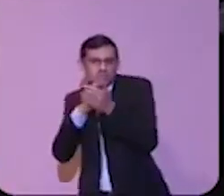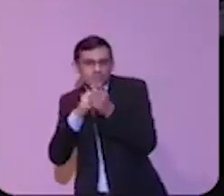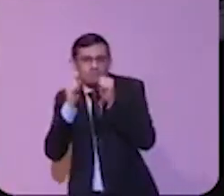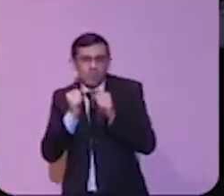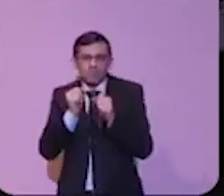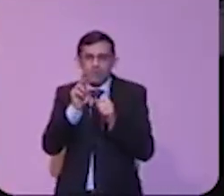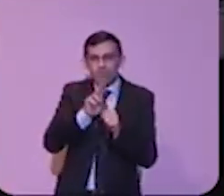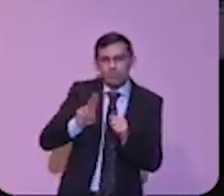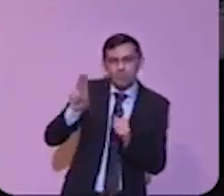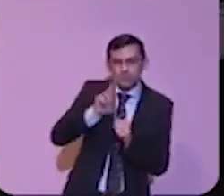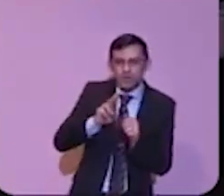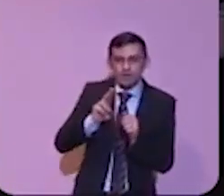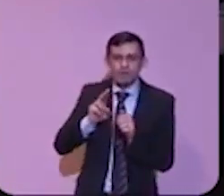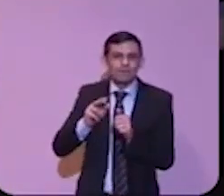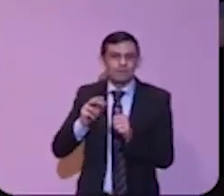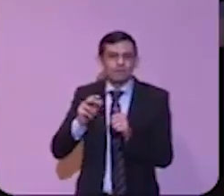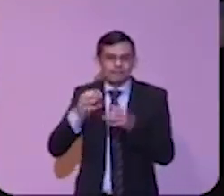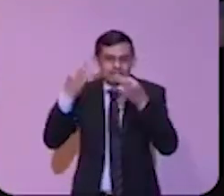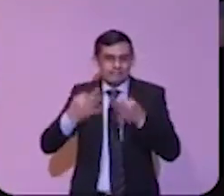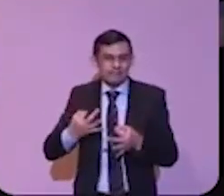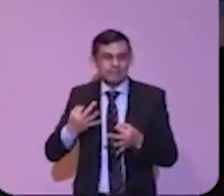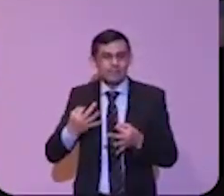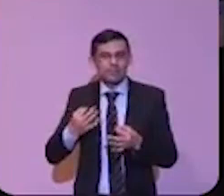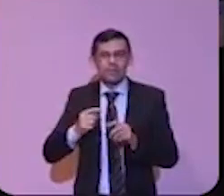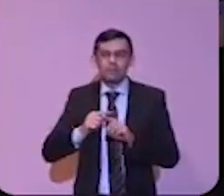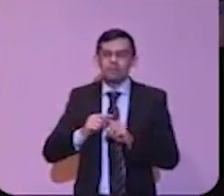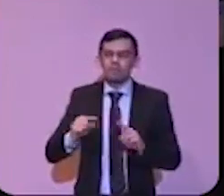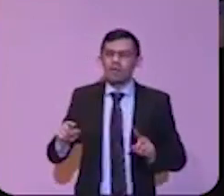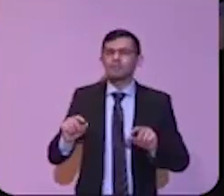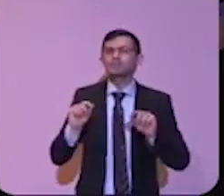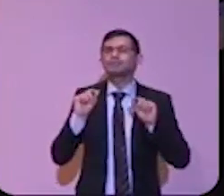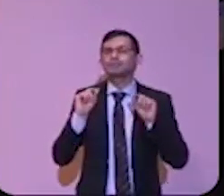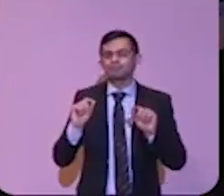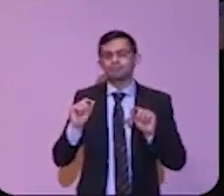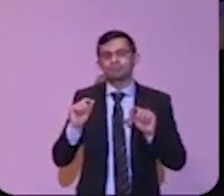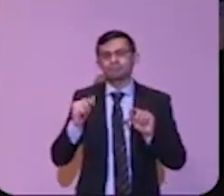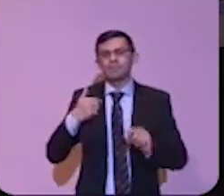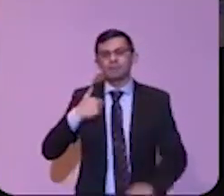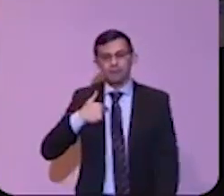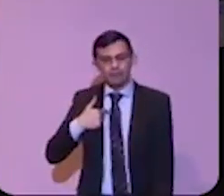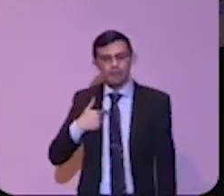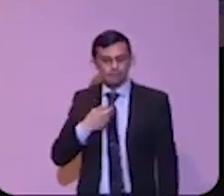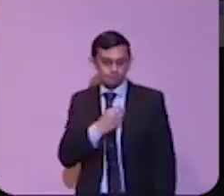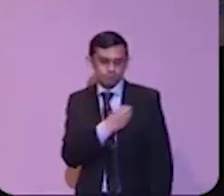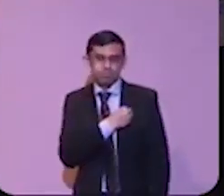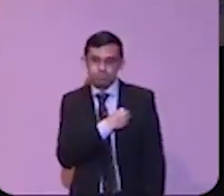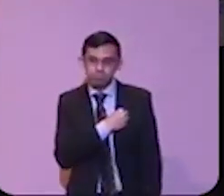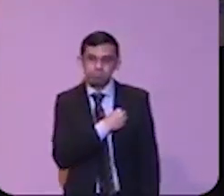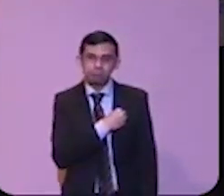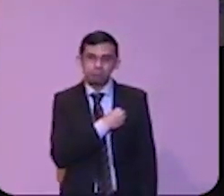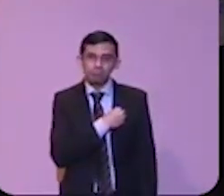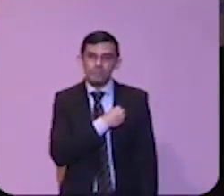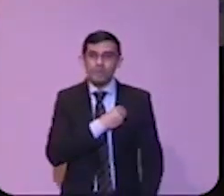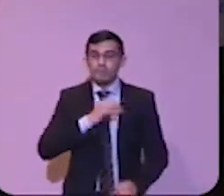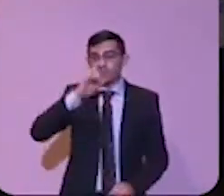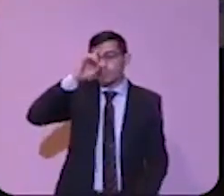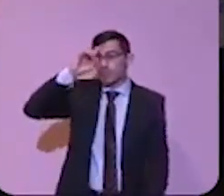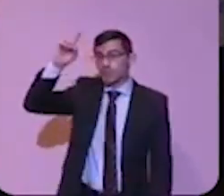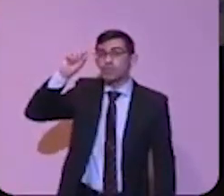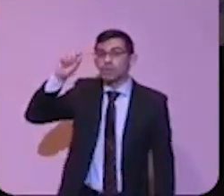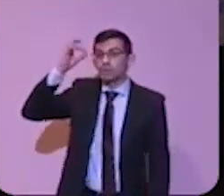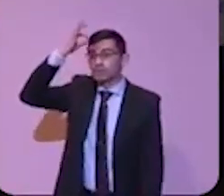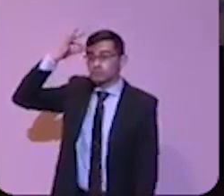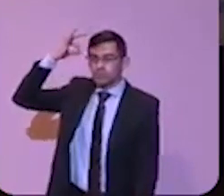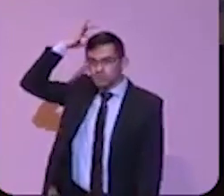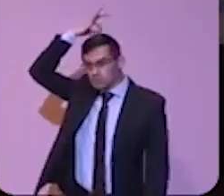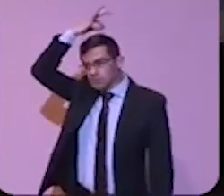esse programa de forma oficial. Mas o fato é que eu estava em pecado. E aquele dia o Espírito Santo